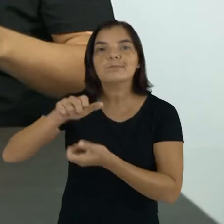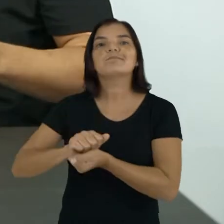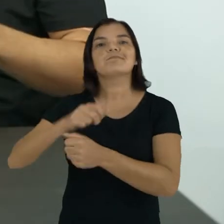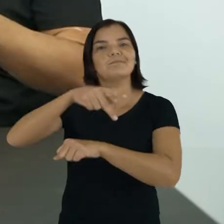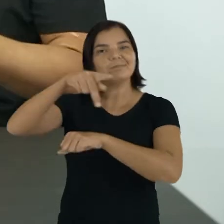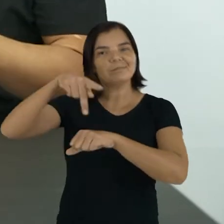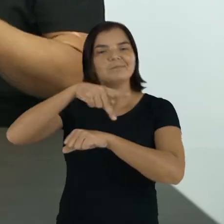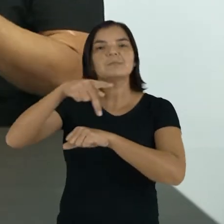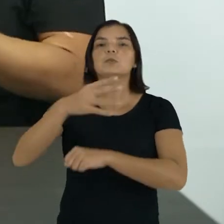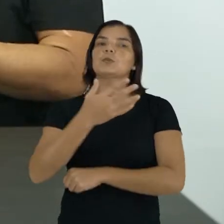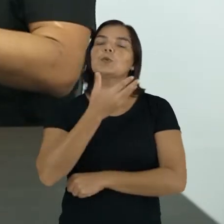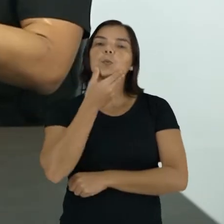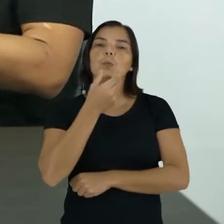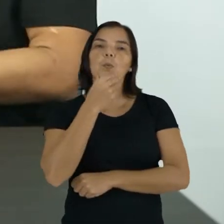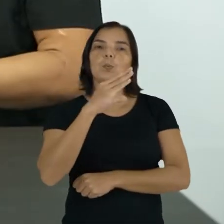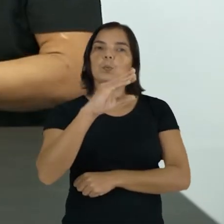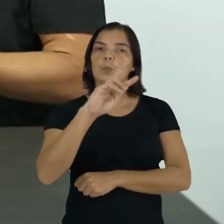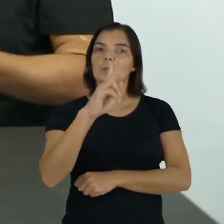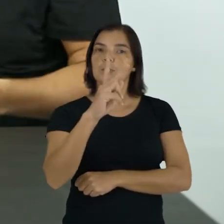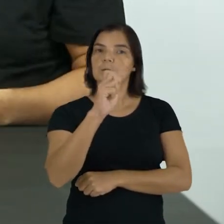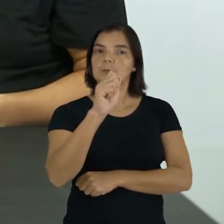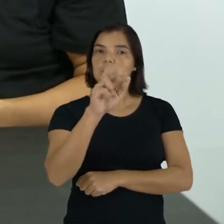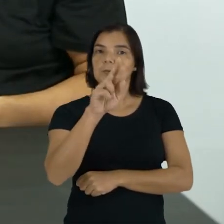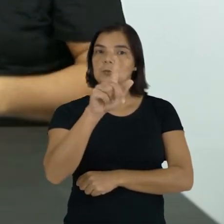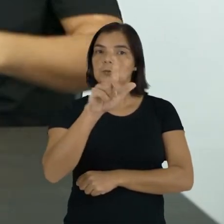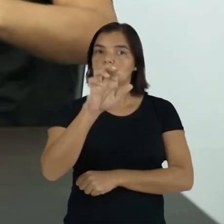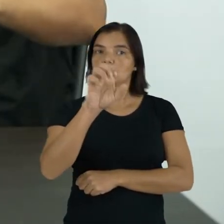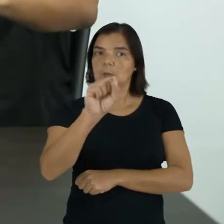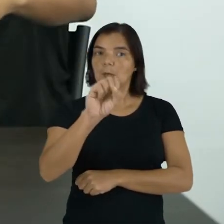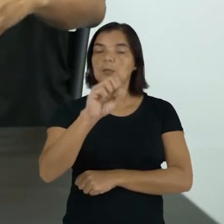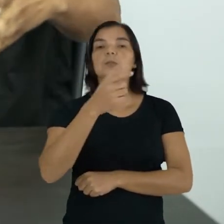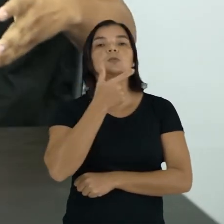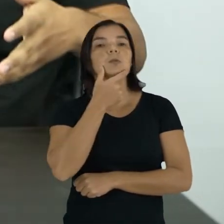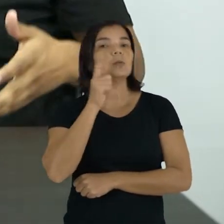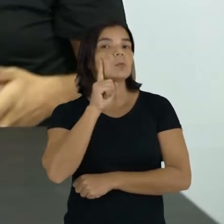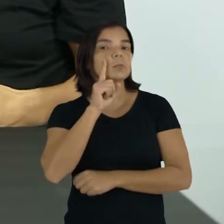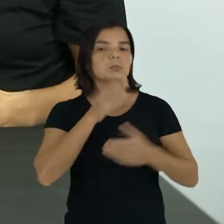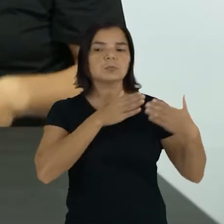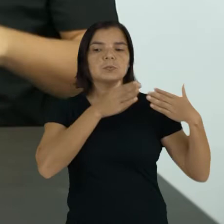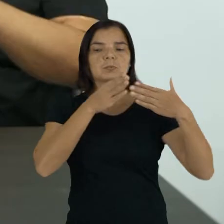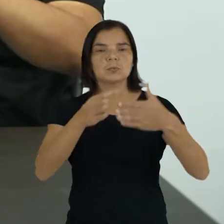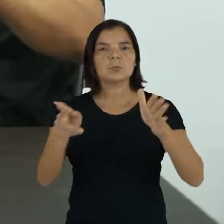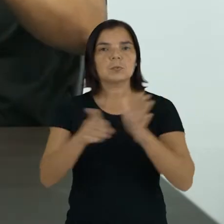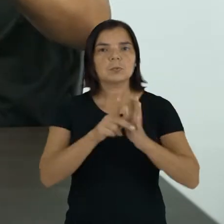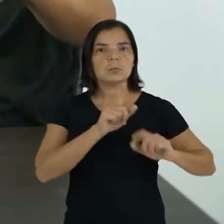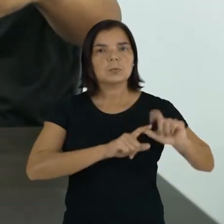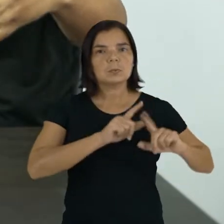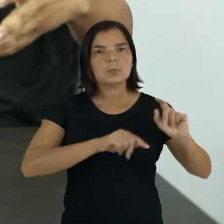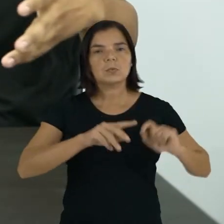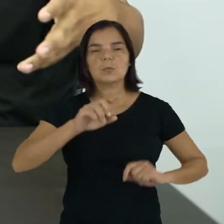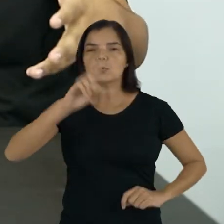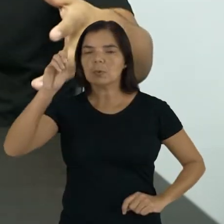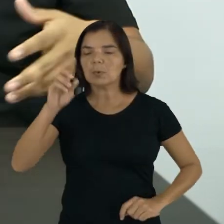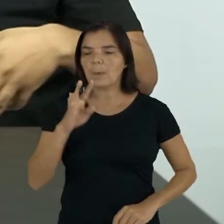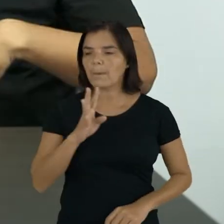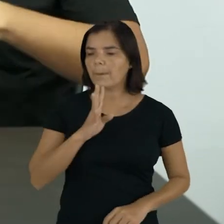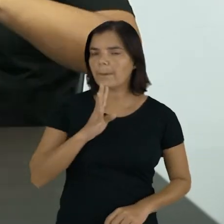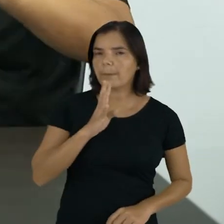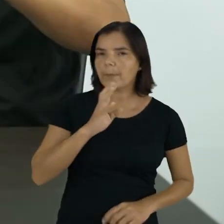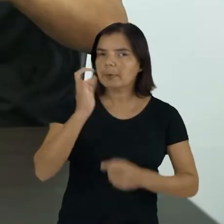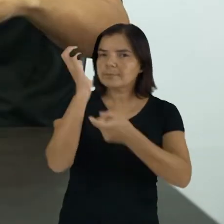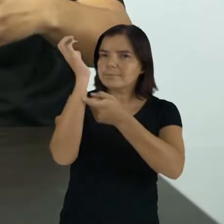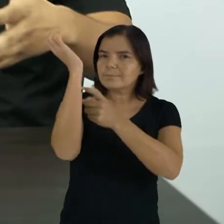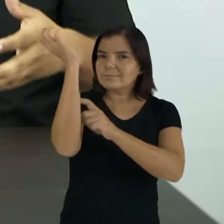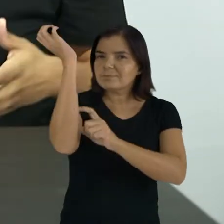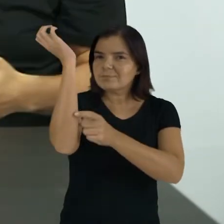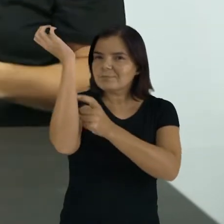Um carinha chamado Charles Goodyear, um inglês, ele vem aqui nos seringais do Acre, conhece todo o látex,